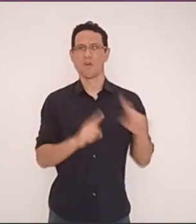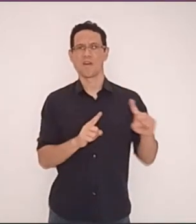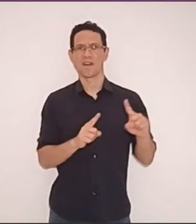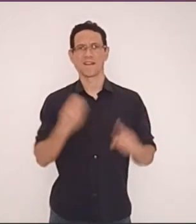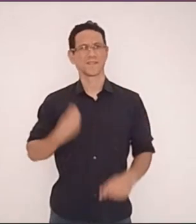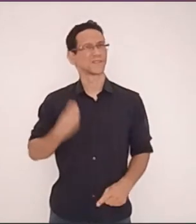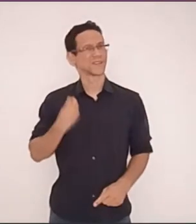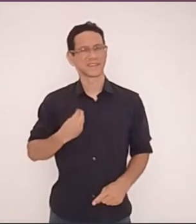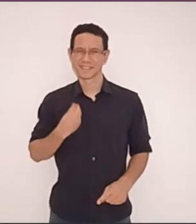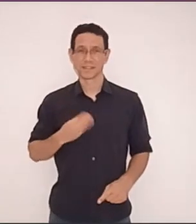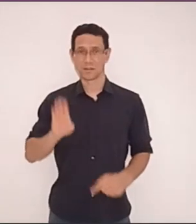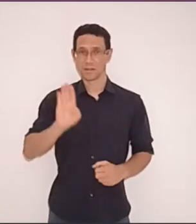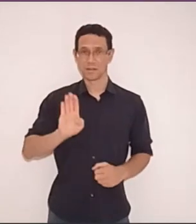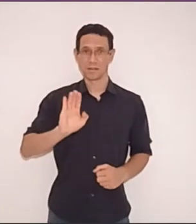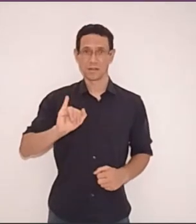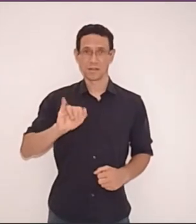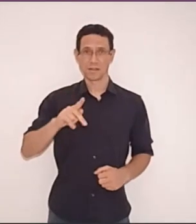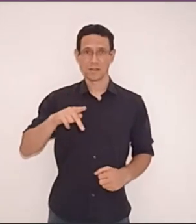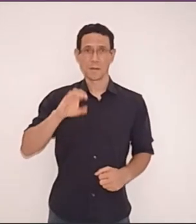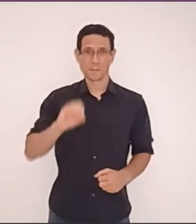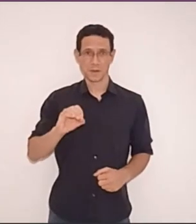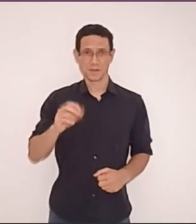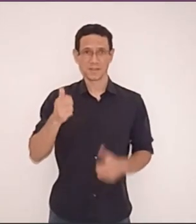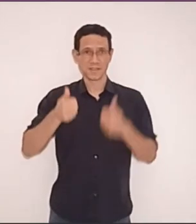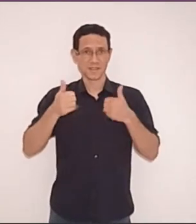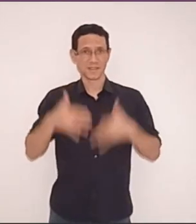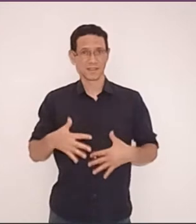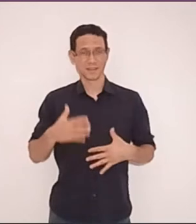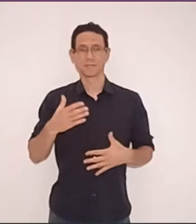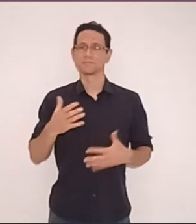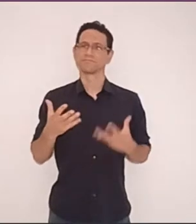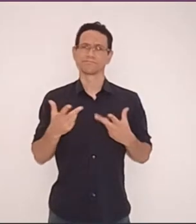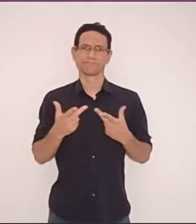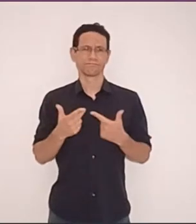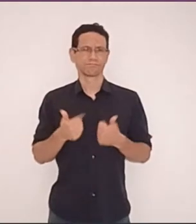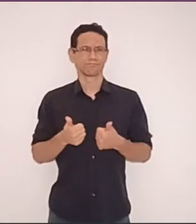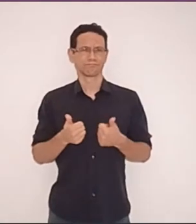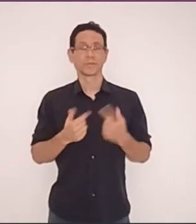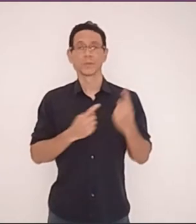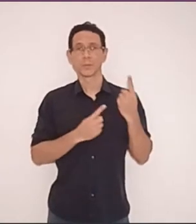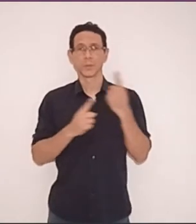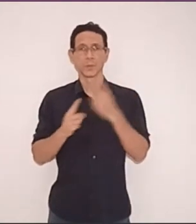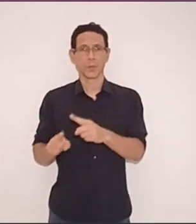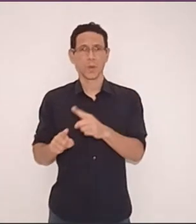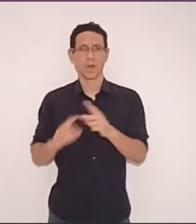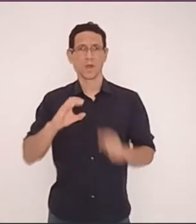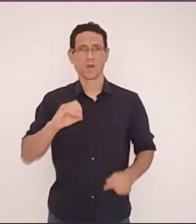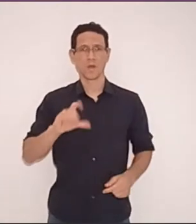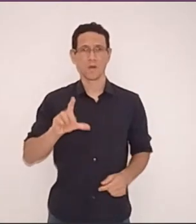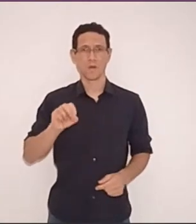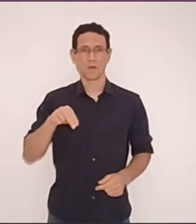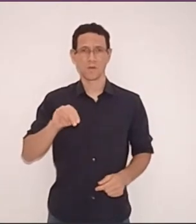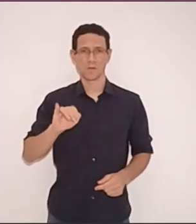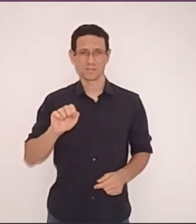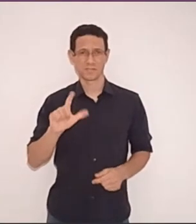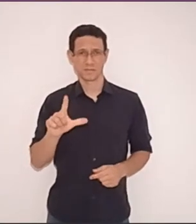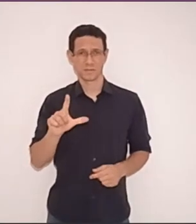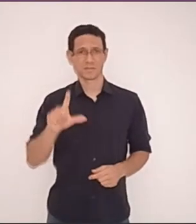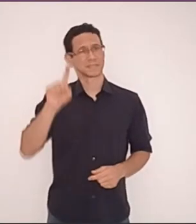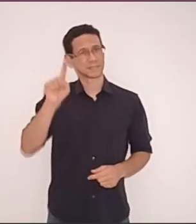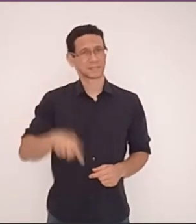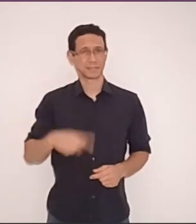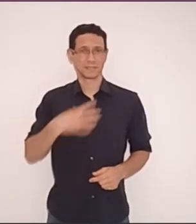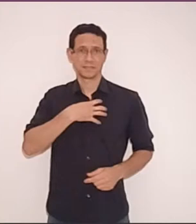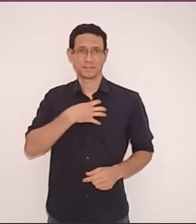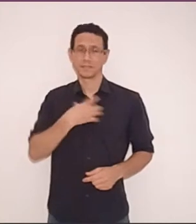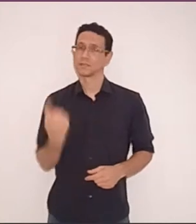vida é Eu visto alguma coisa incrível que isso não é conta Colonial a maneira